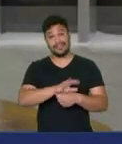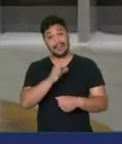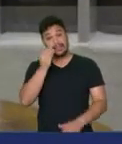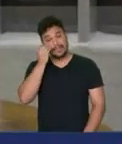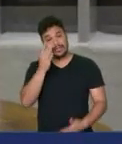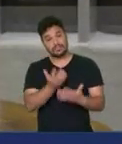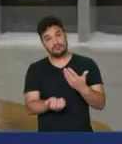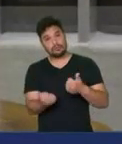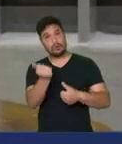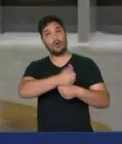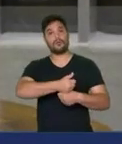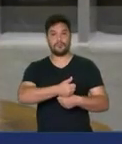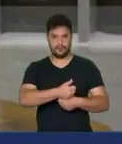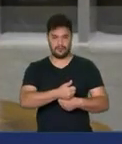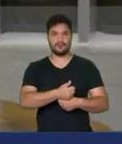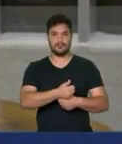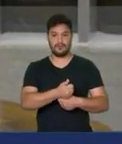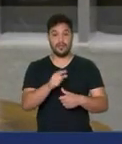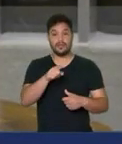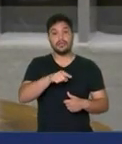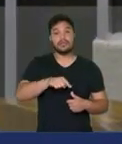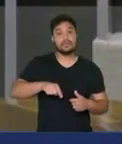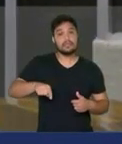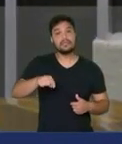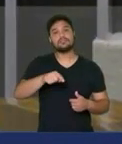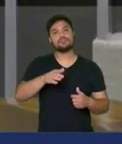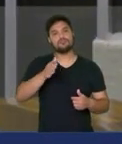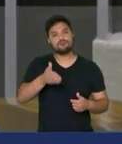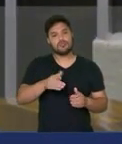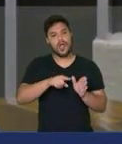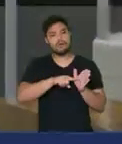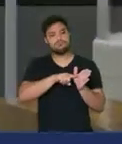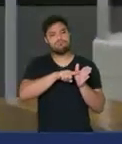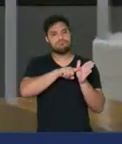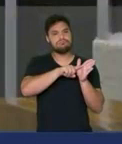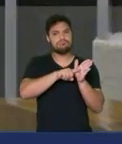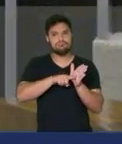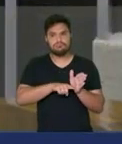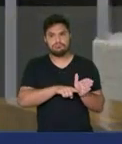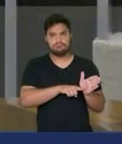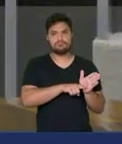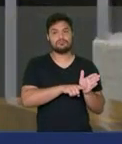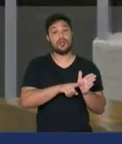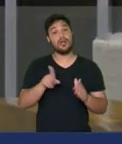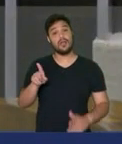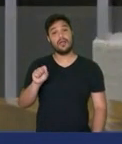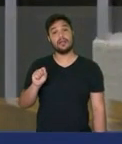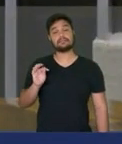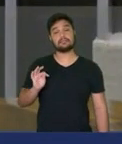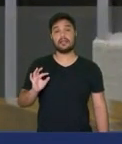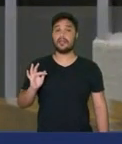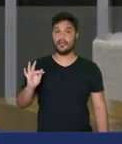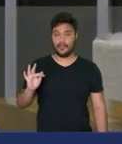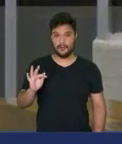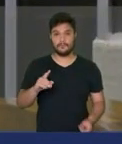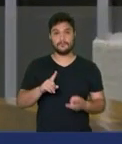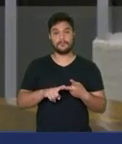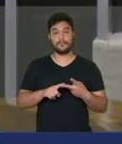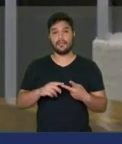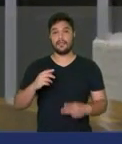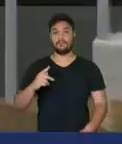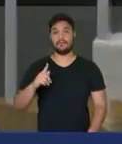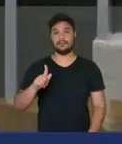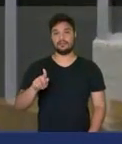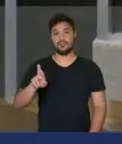golpe. E isso tudo agora está sendo investigado pelo Supremo Tribunal Federal, pela Procuradoria-Geral